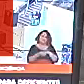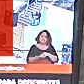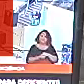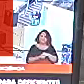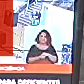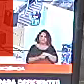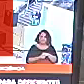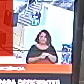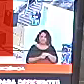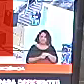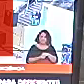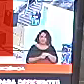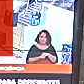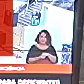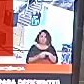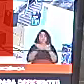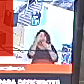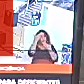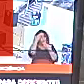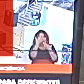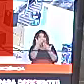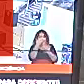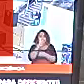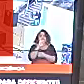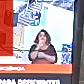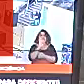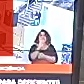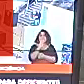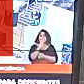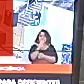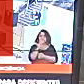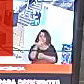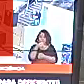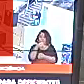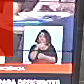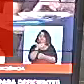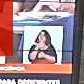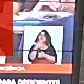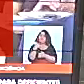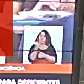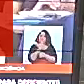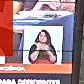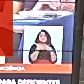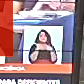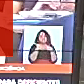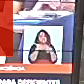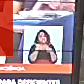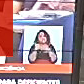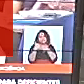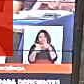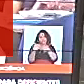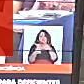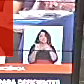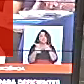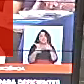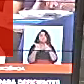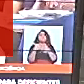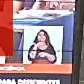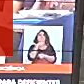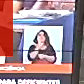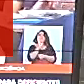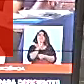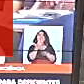Muito obrigado, doutor Estevam, pelas palavras. Realmente nós precisamos trabalhar. Primeiro para voltar a emitir a carteira e primeiro